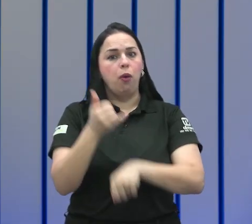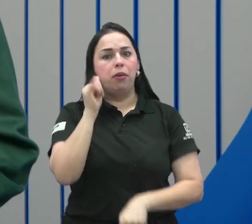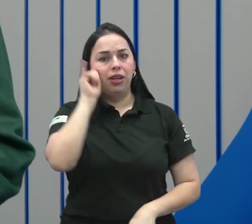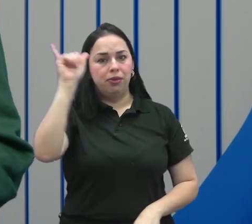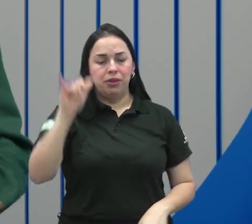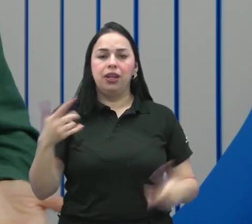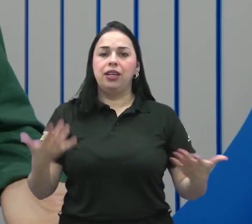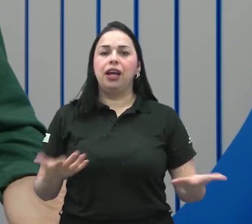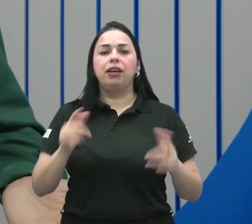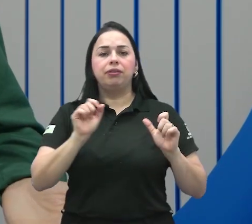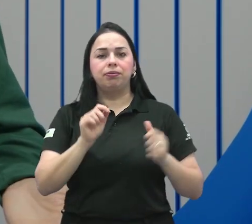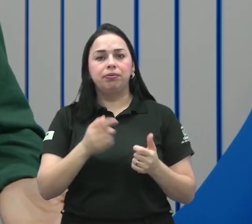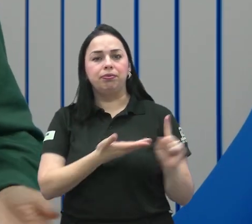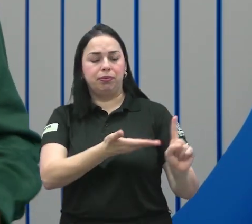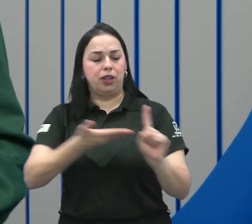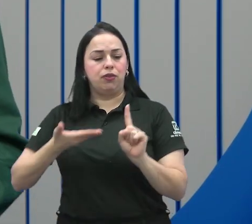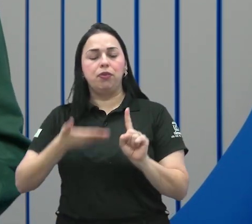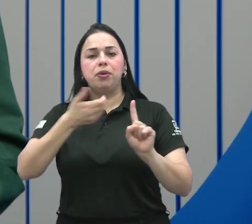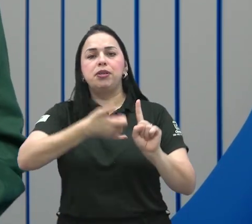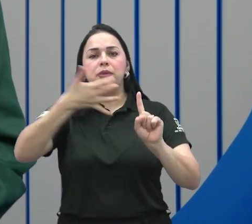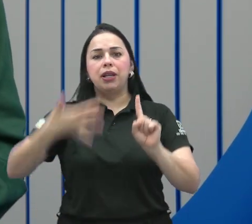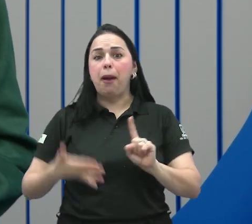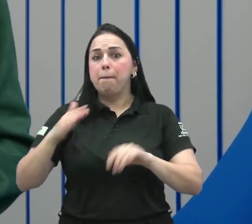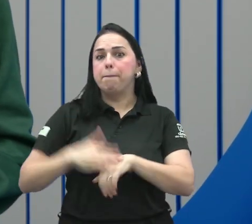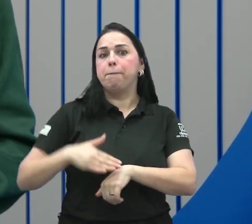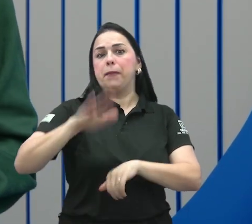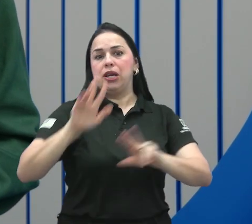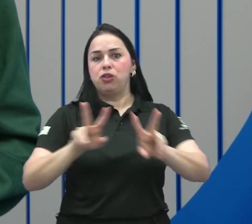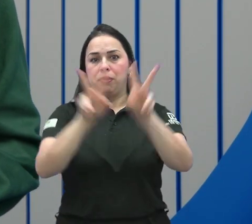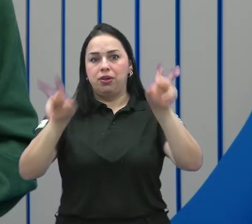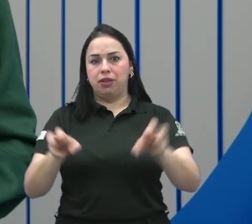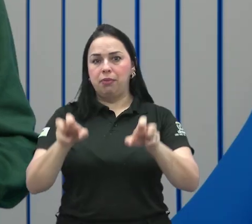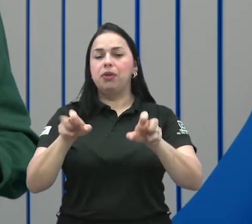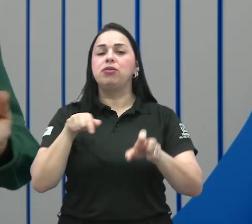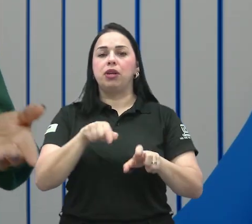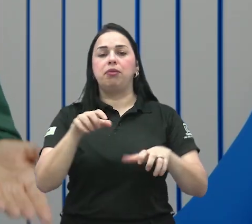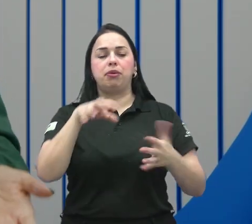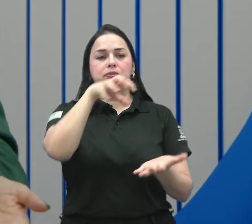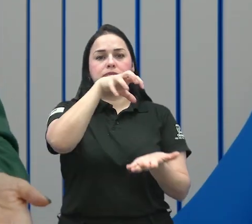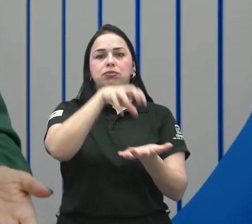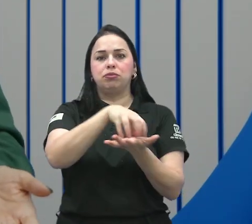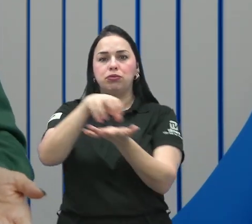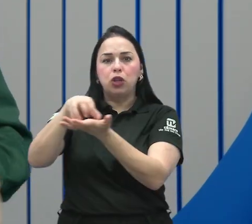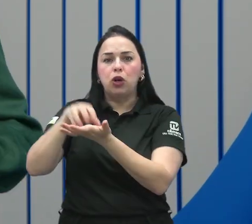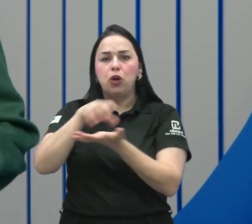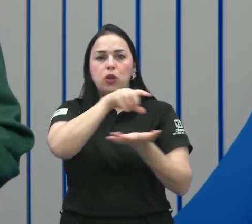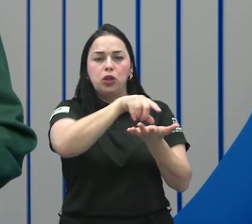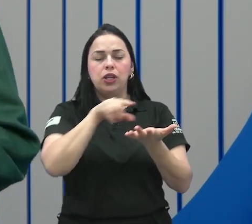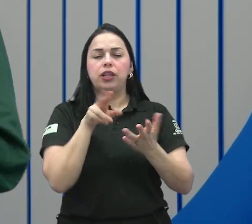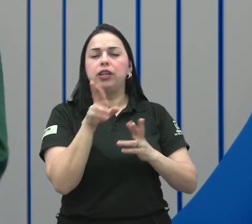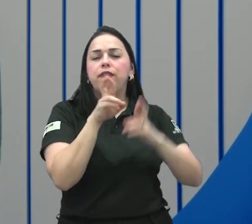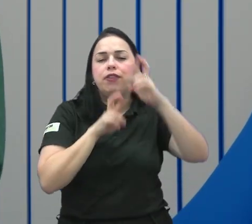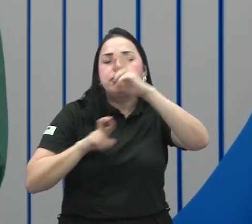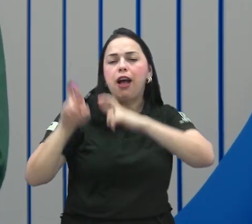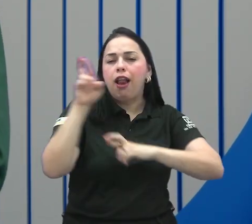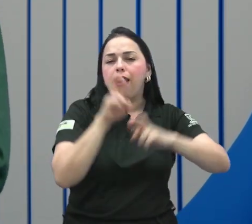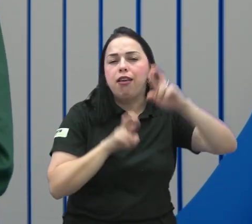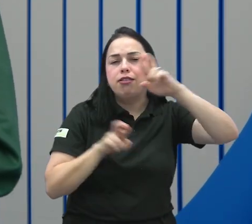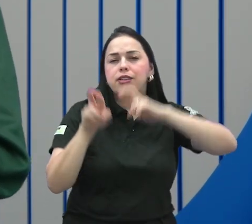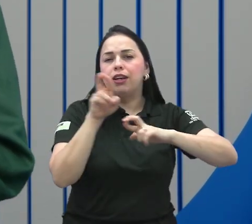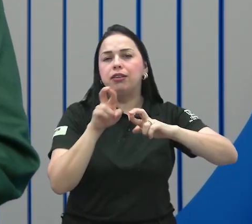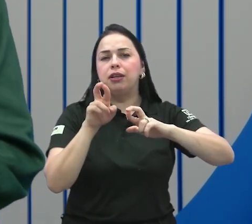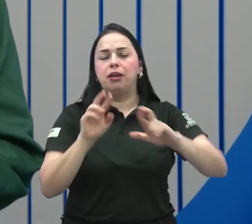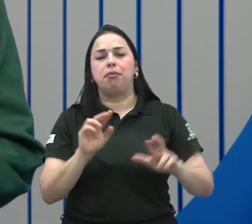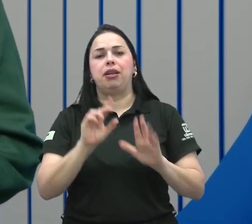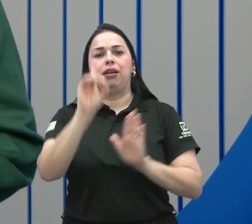online. Aqui no estúdio, vamos saber mais sobre a atuação e o papel dos órgãos reguladores e de fiscalização